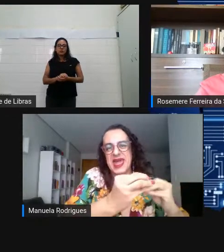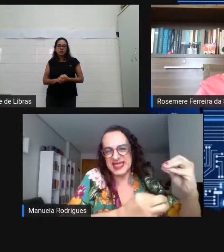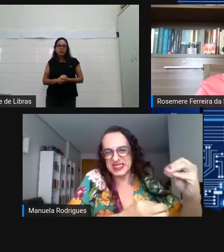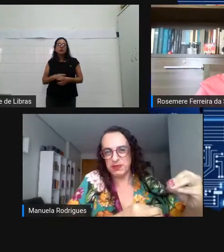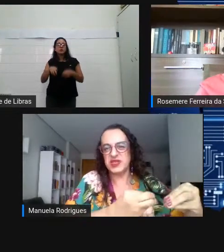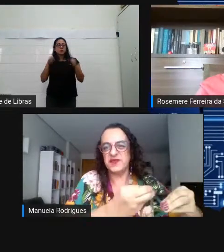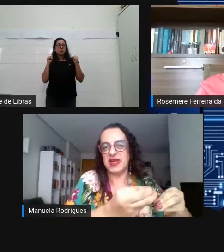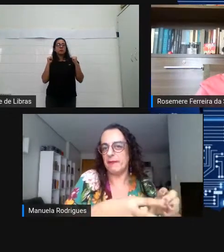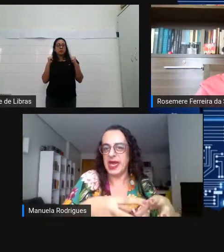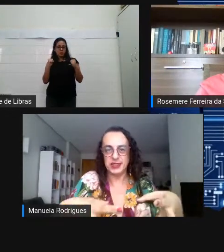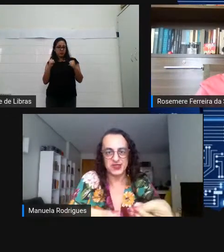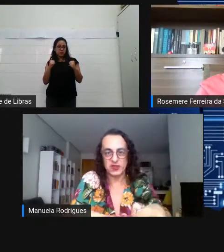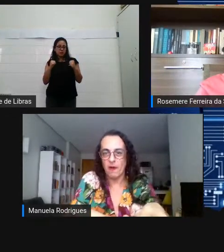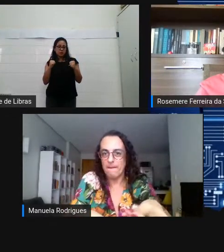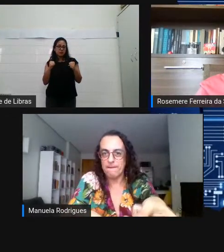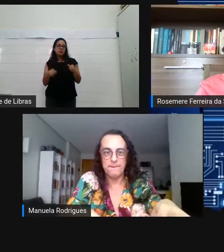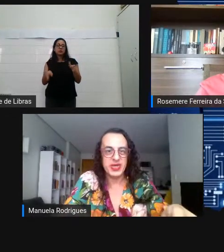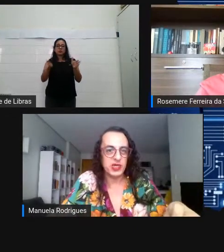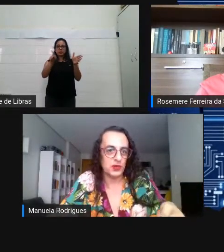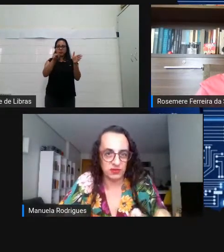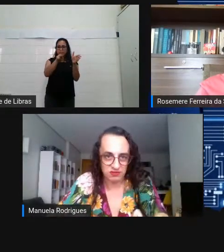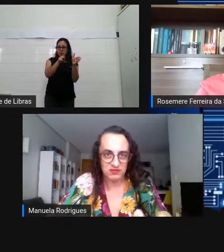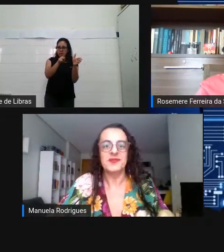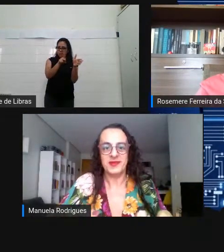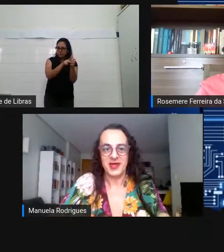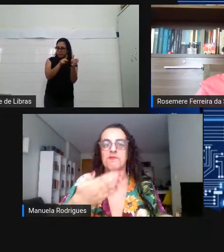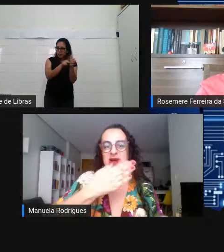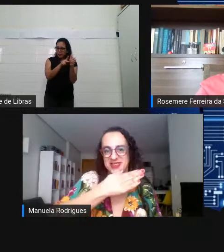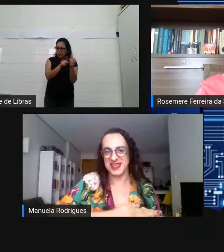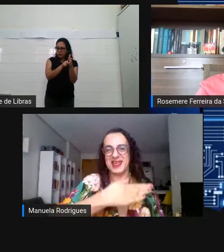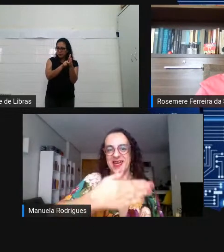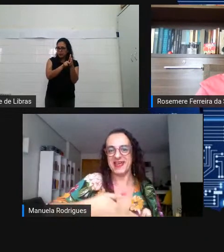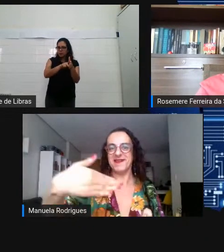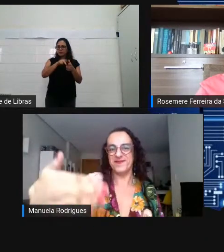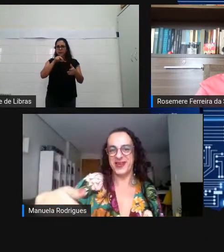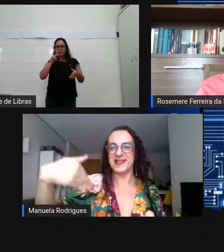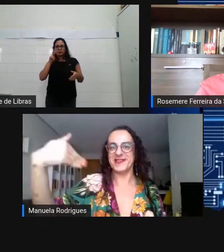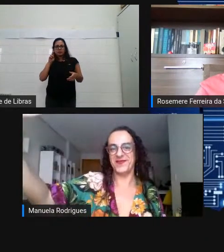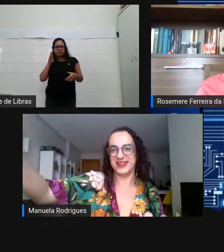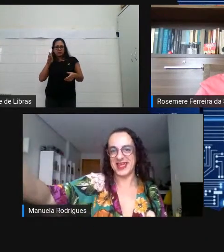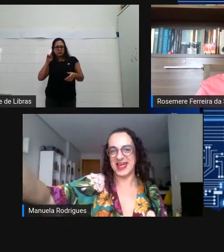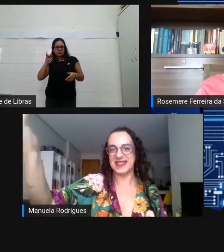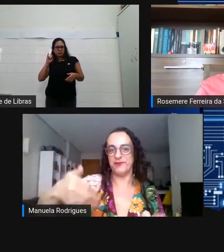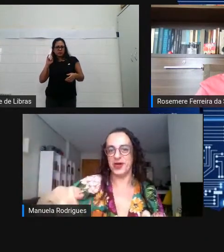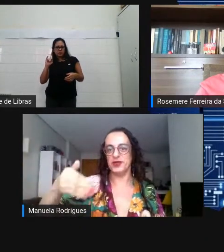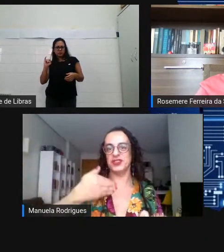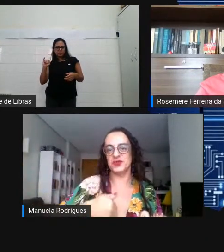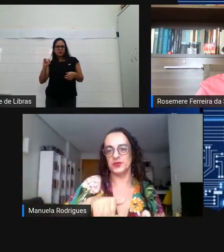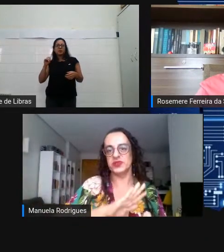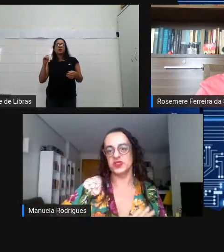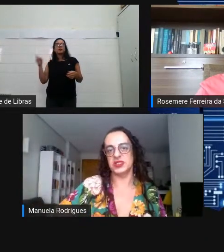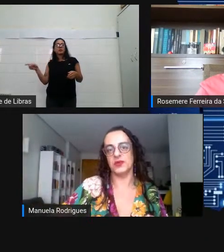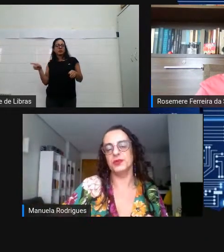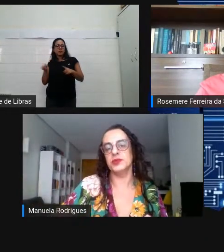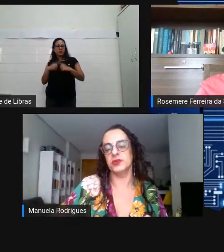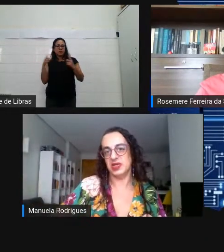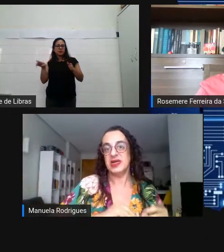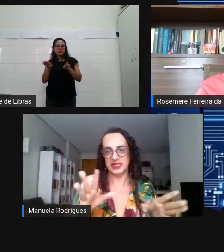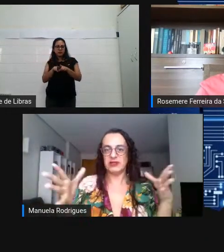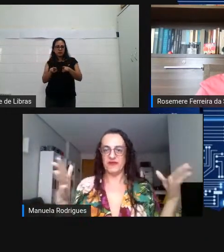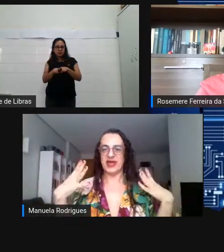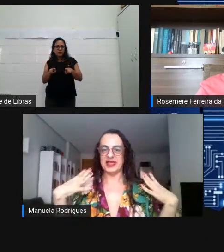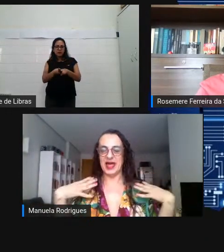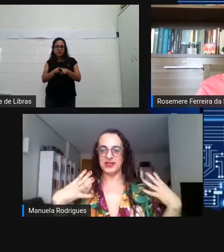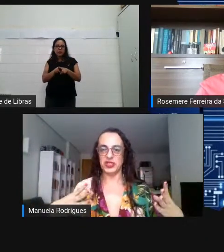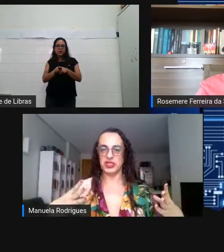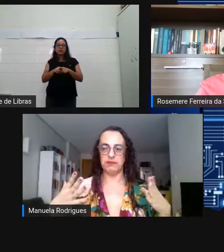ser especificamente só bio, mas ela é também atravessada pelos discursos da cultura.